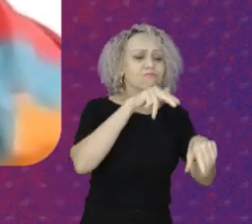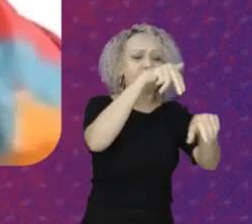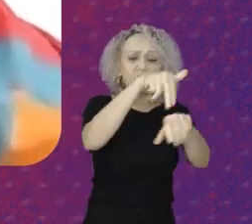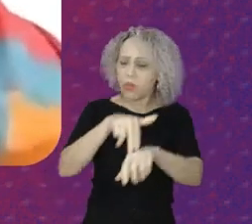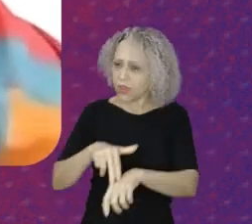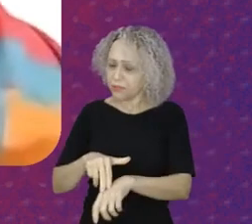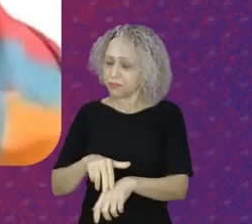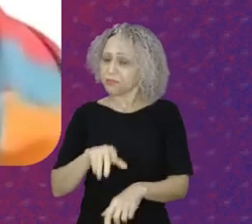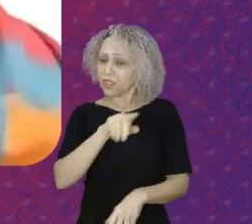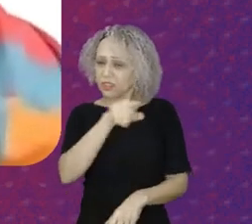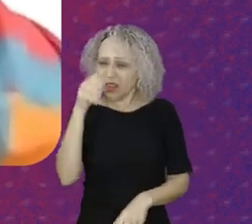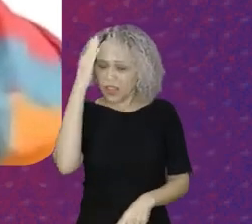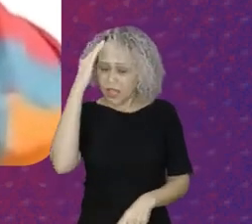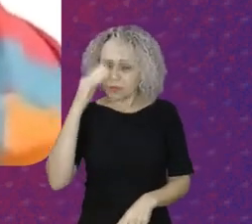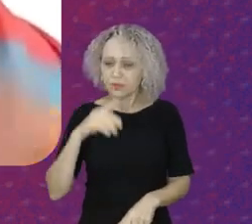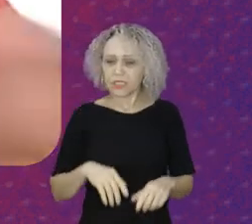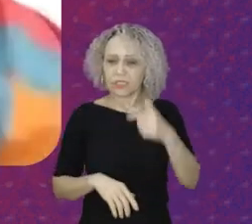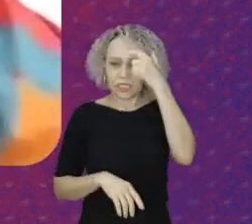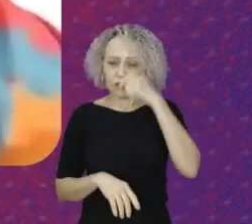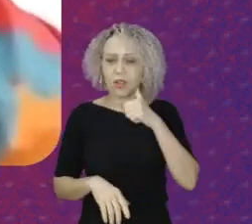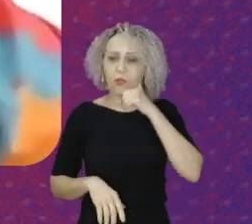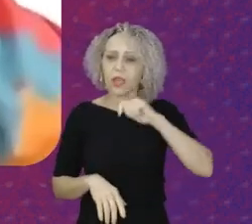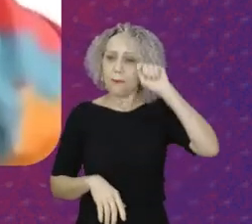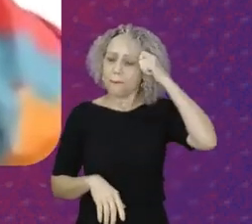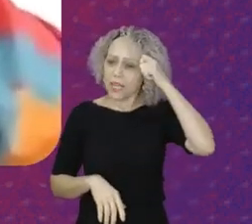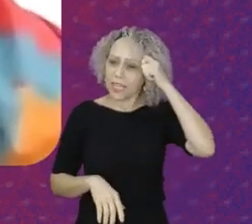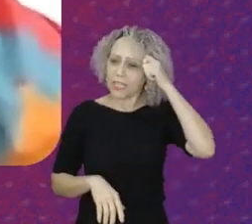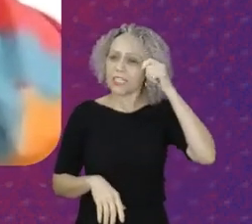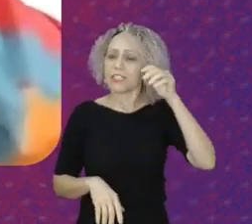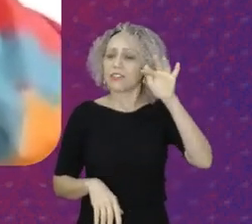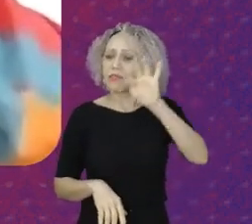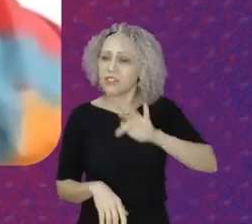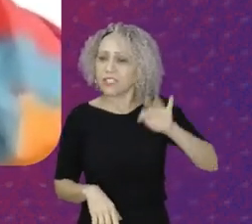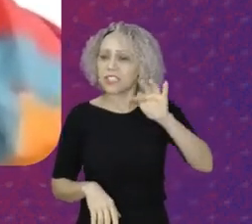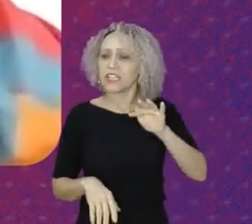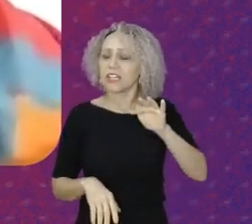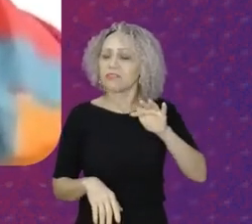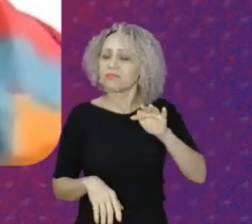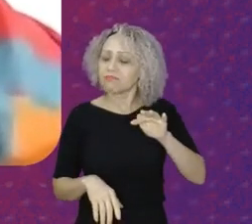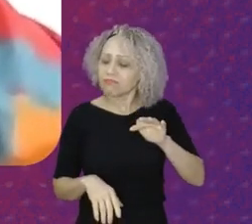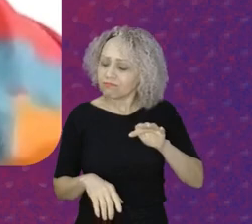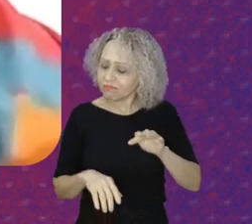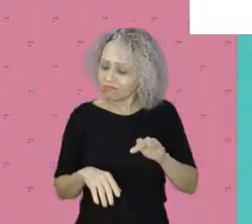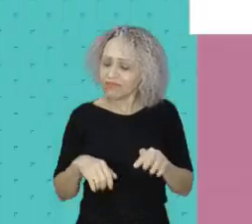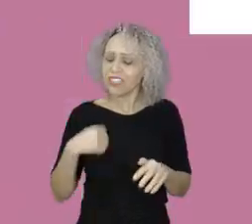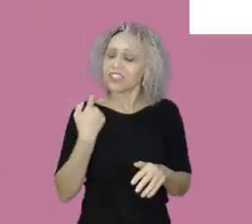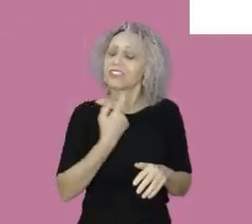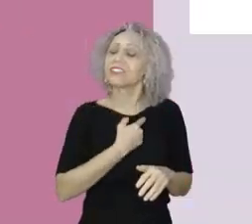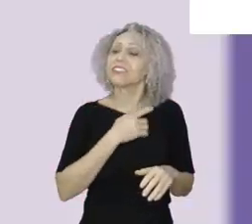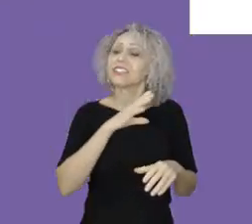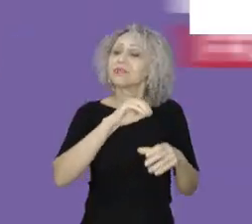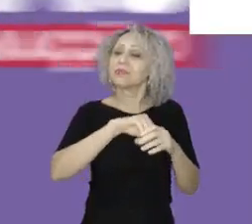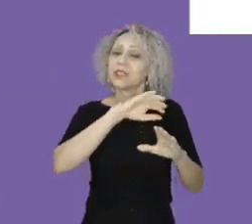federal, de muita luta, de muita coragem, muita ousadia, que é cada vez mais aquilombar na política.